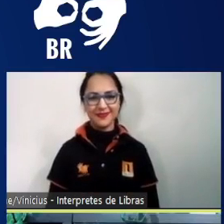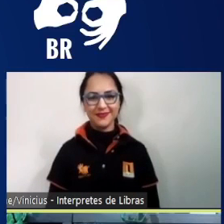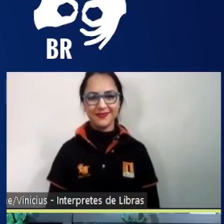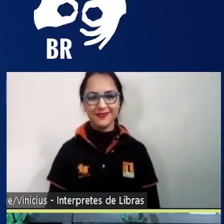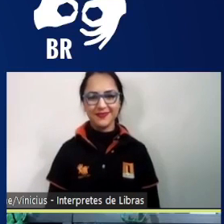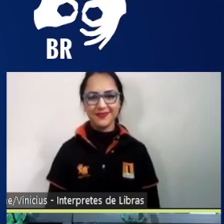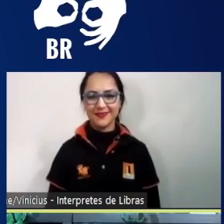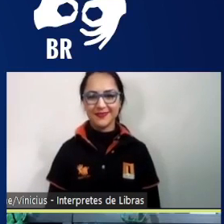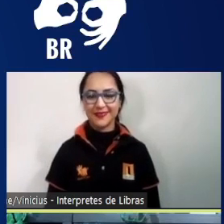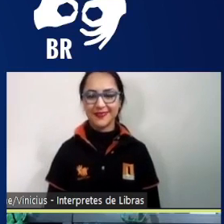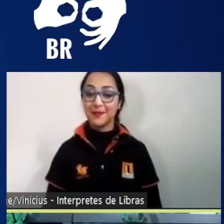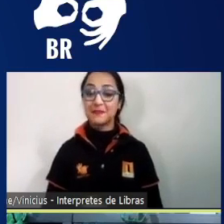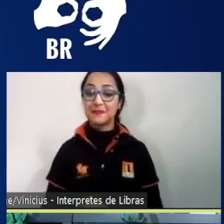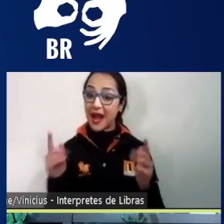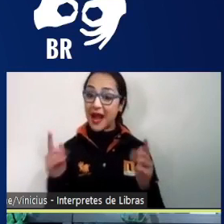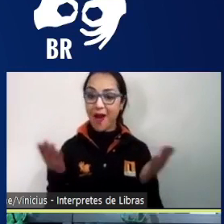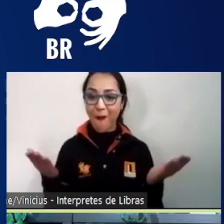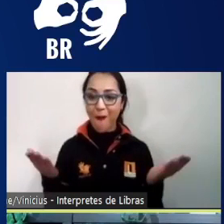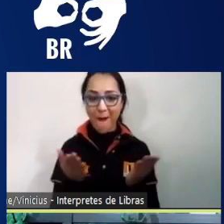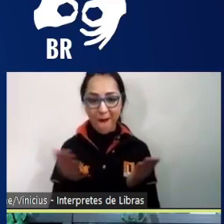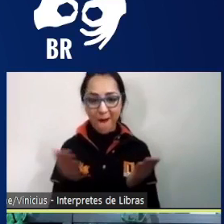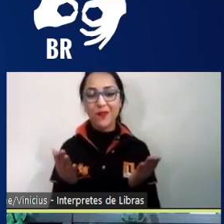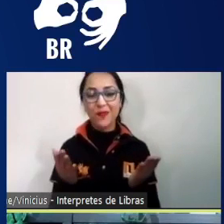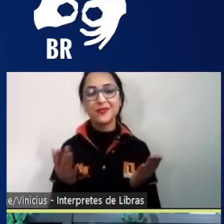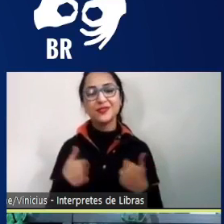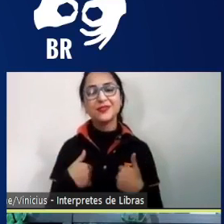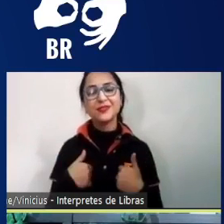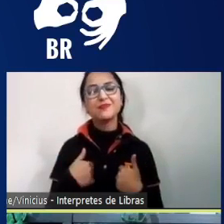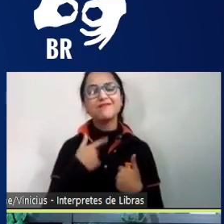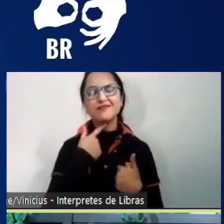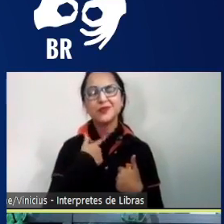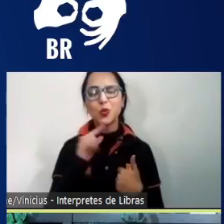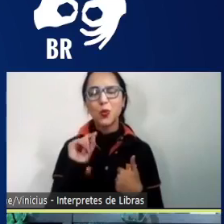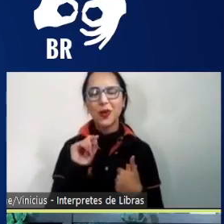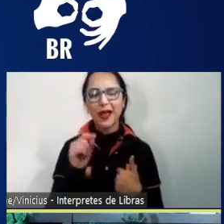esse nosso encontro numa provocação propositiva,